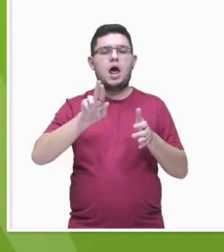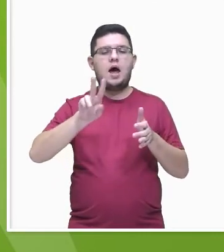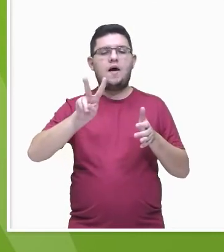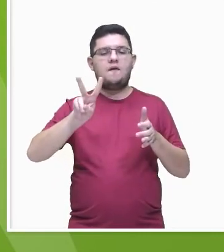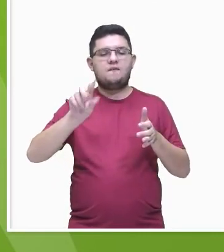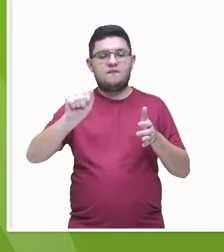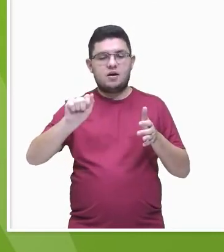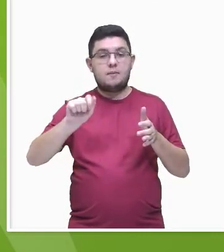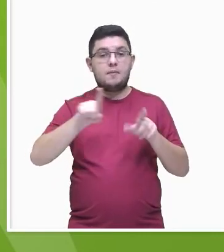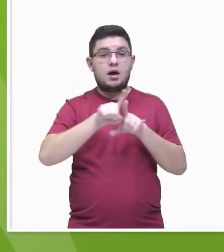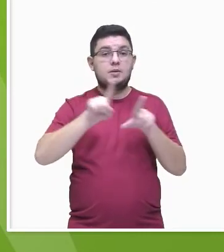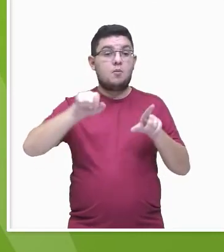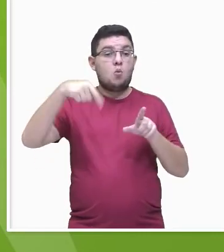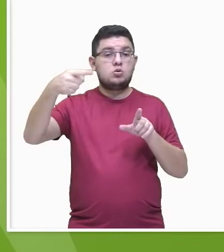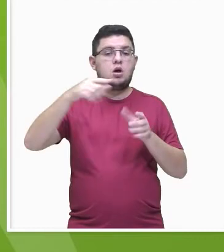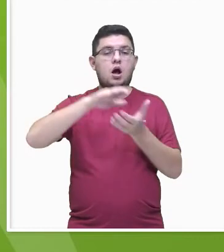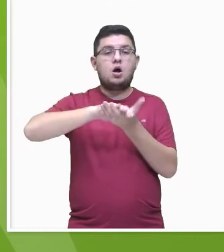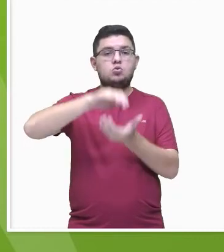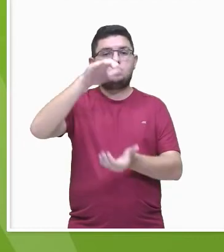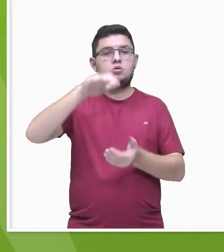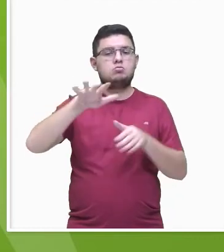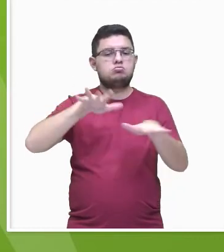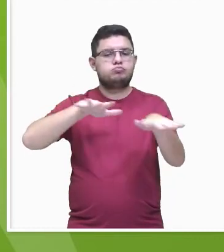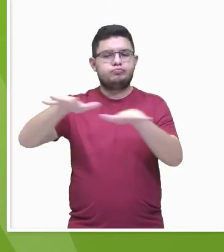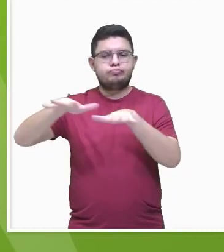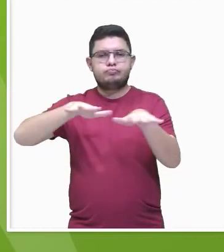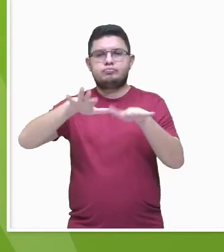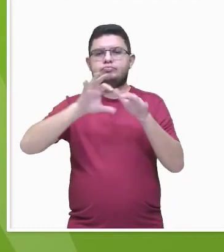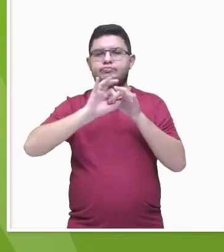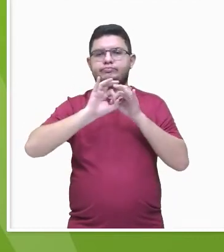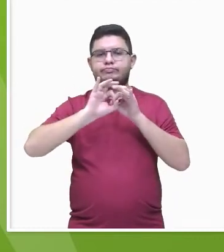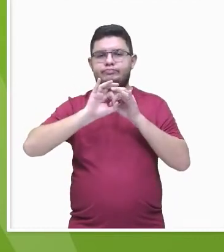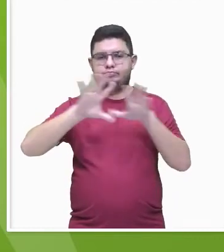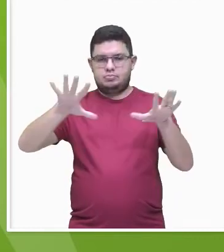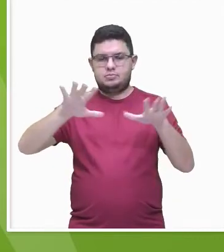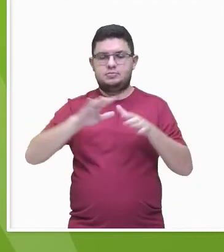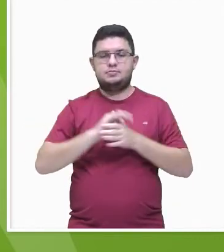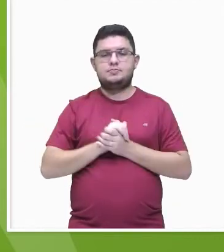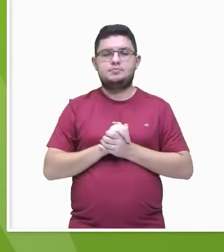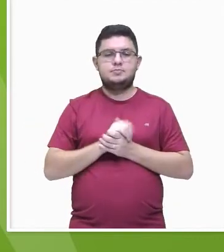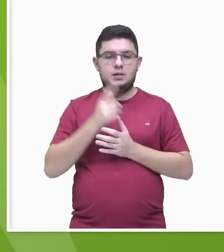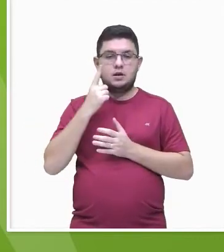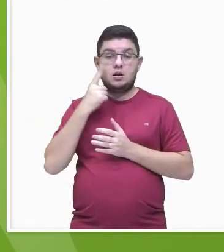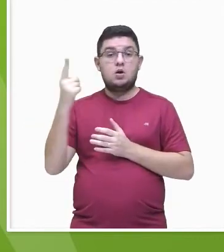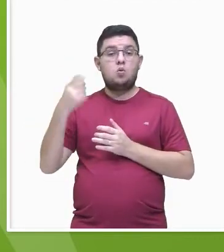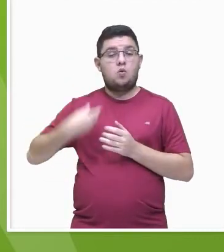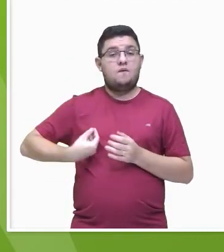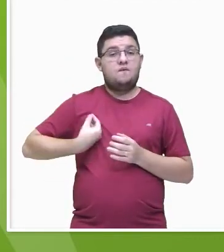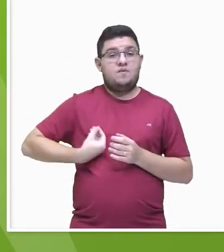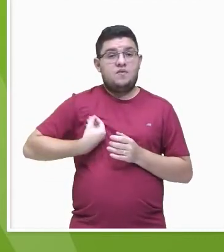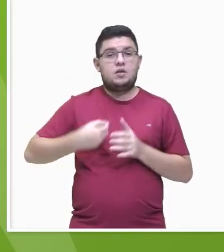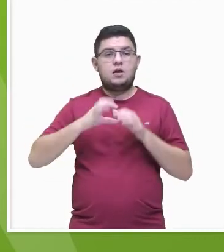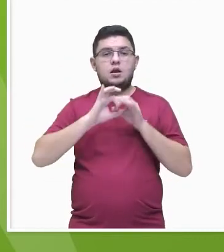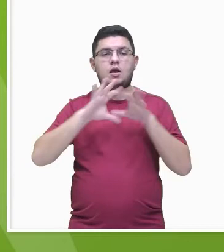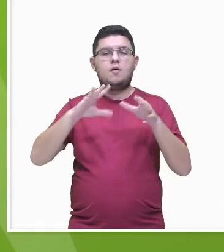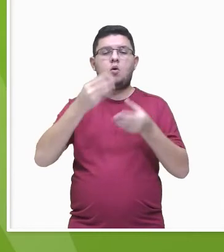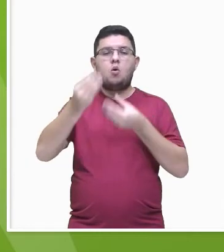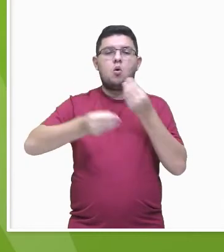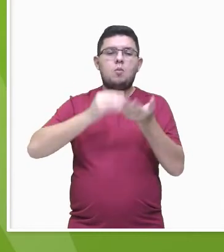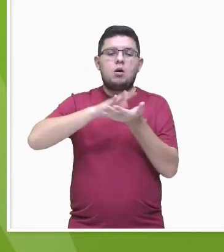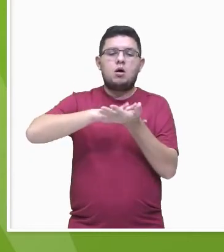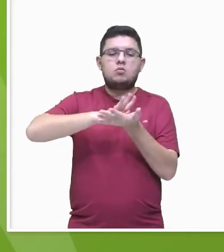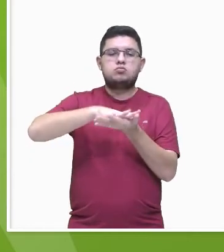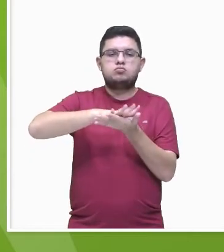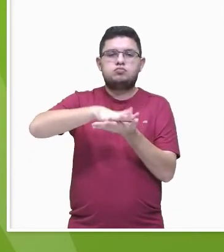conseguir se locomover livremente. Então, os asteroides, eles apresentam vida livre, rastejando